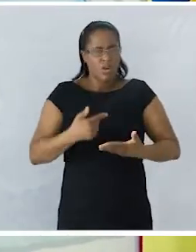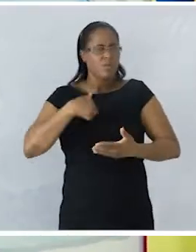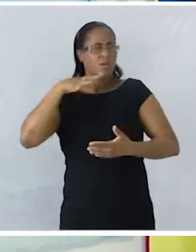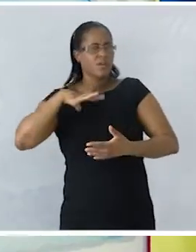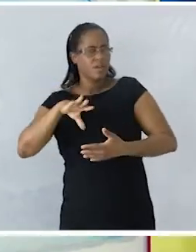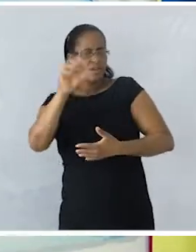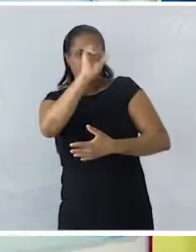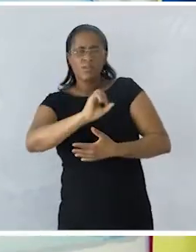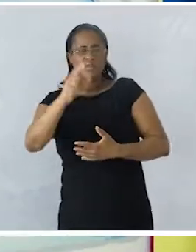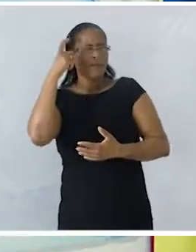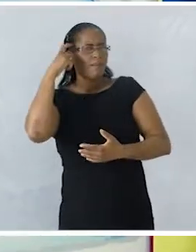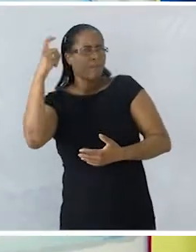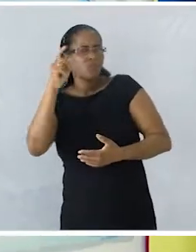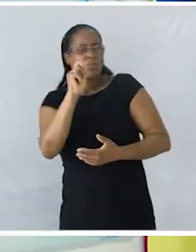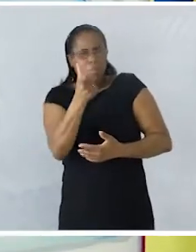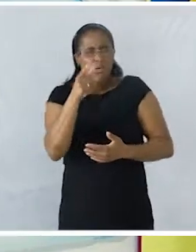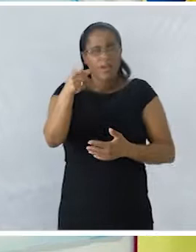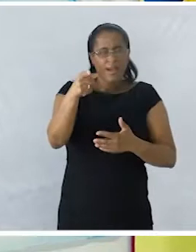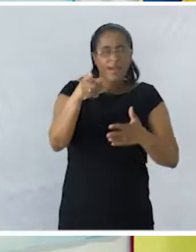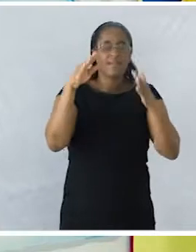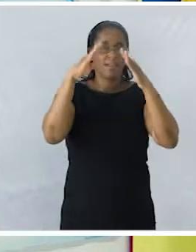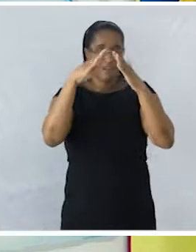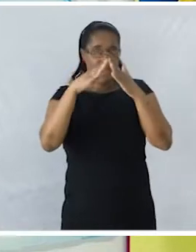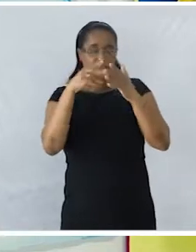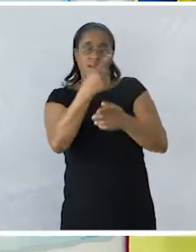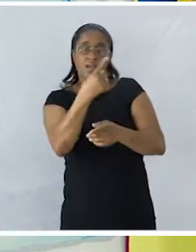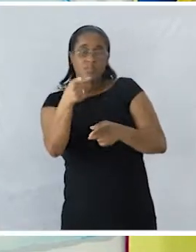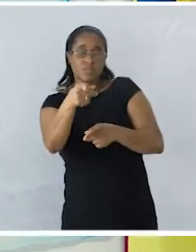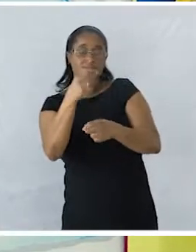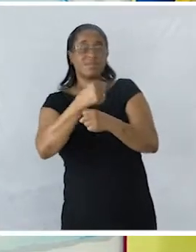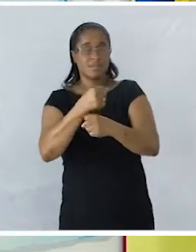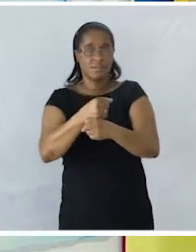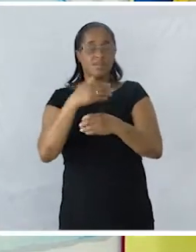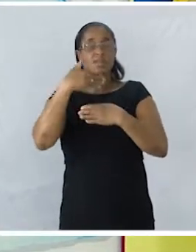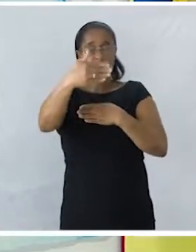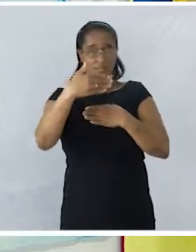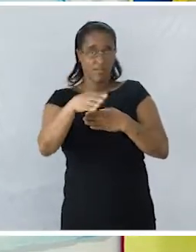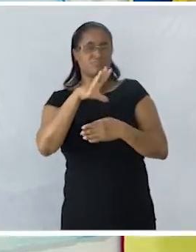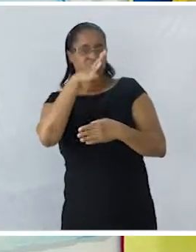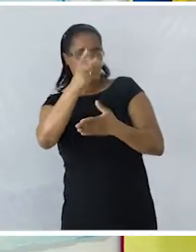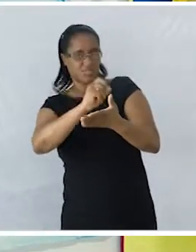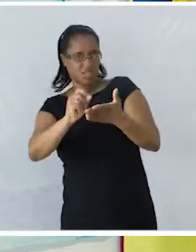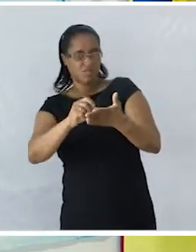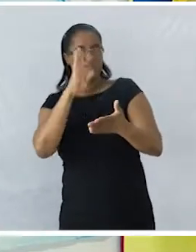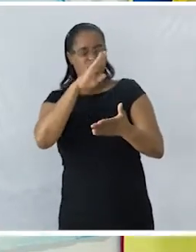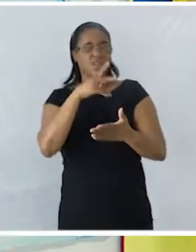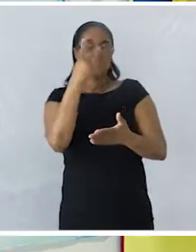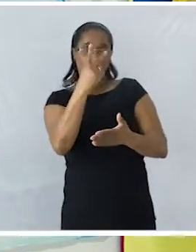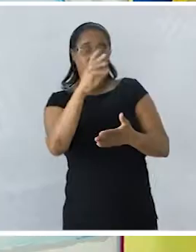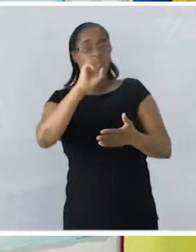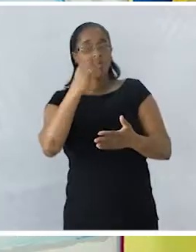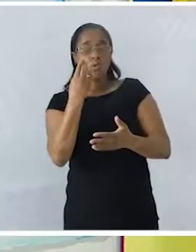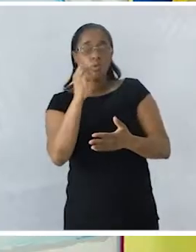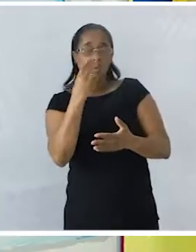casa, em cada um desses exercícios, e à frente marcar se é verdadeira ou falsa cada